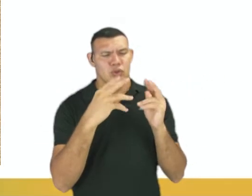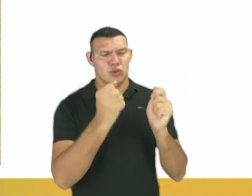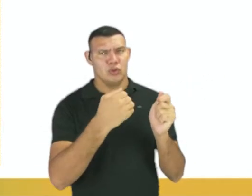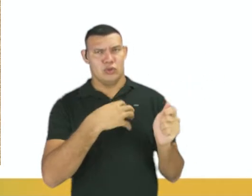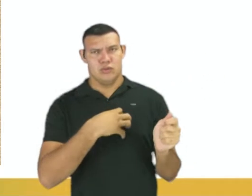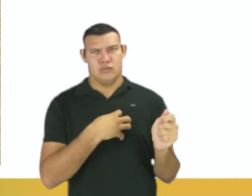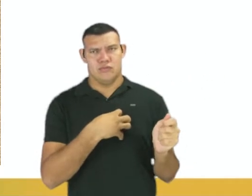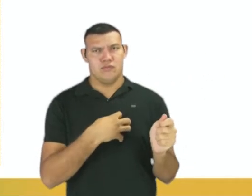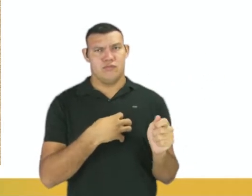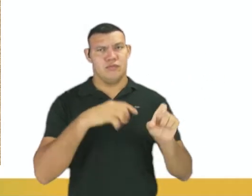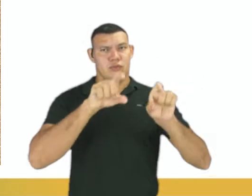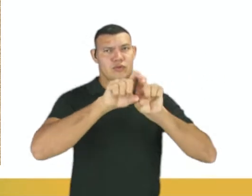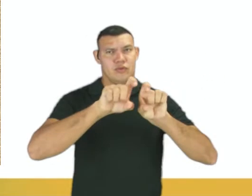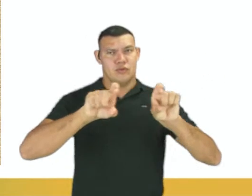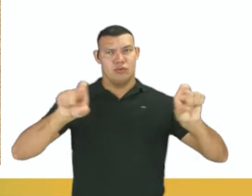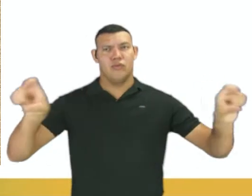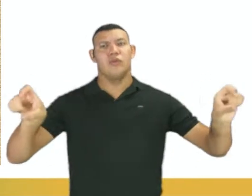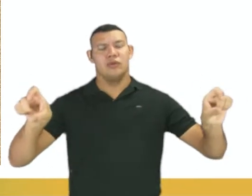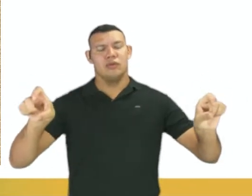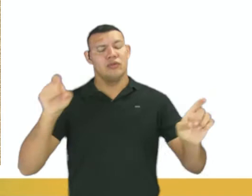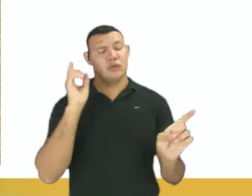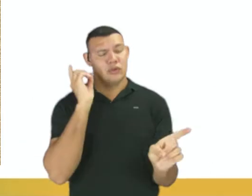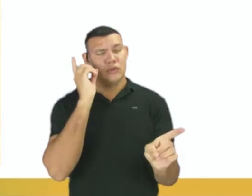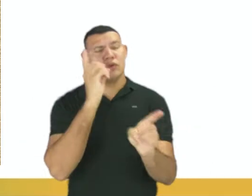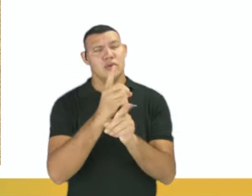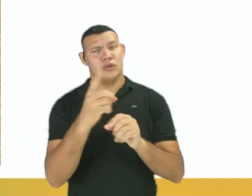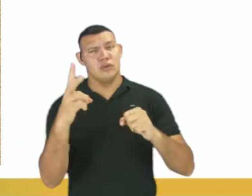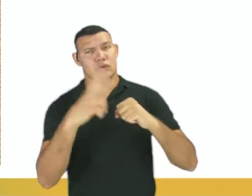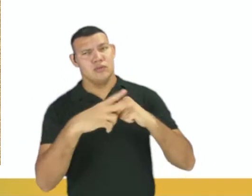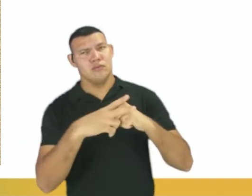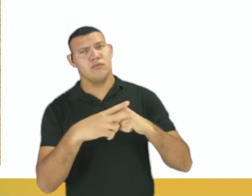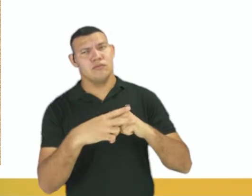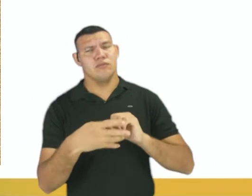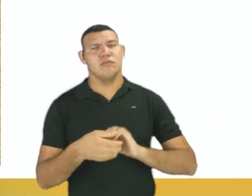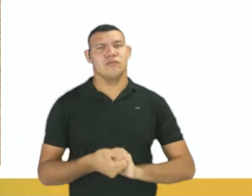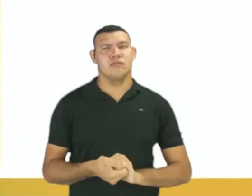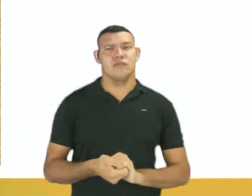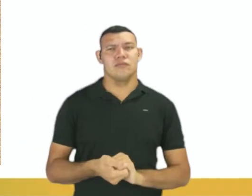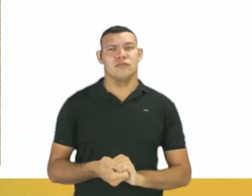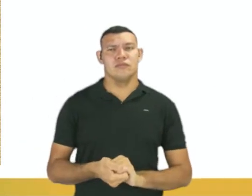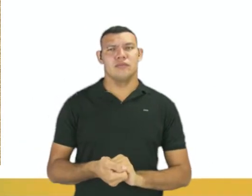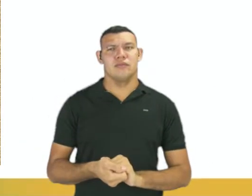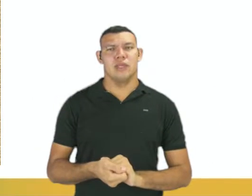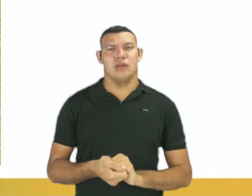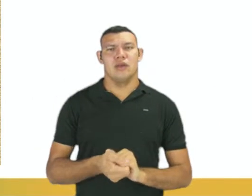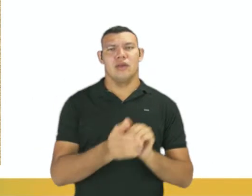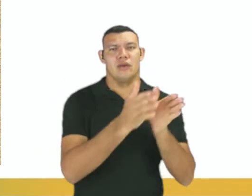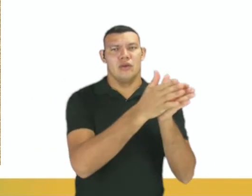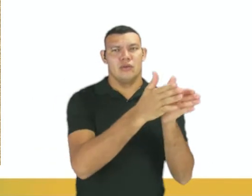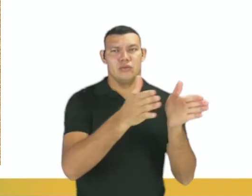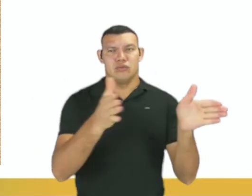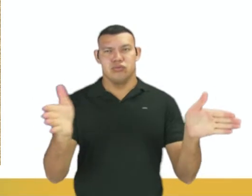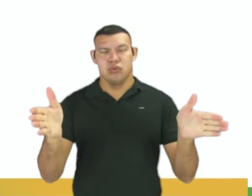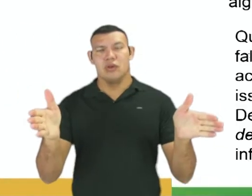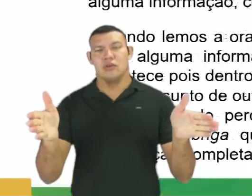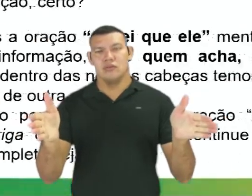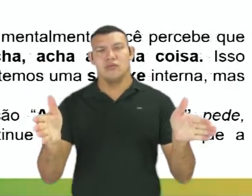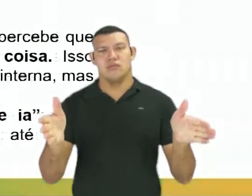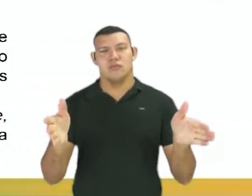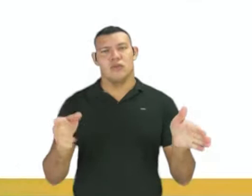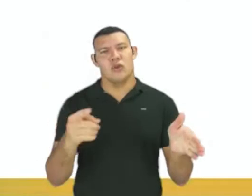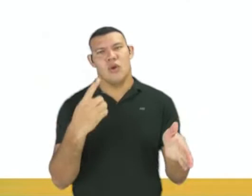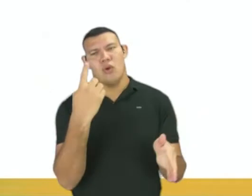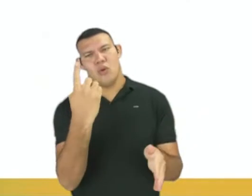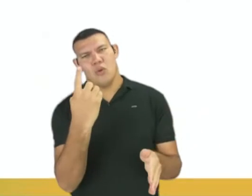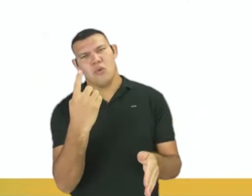que uma oração enunciado onde encontra-se um verbo e que um período é composto por uma ou mais orações